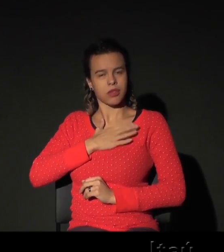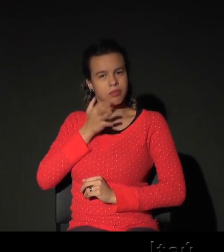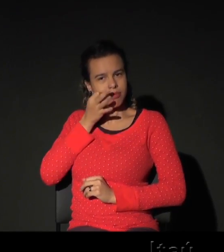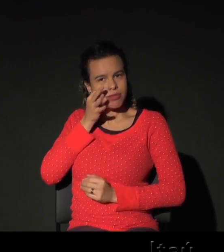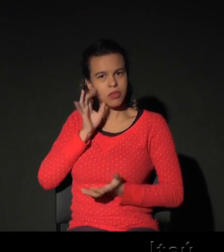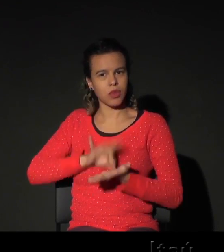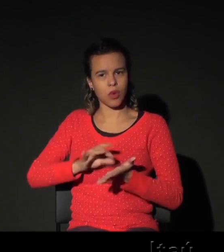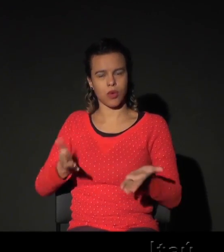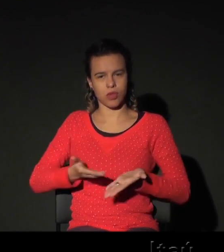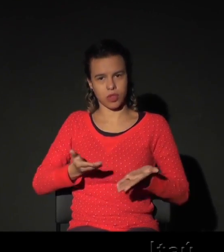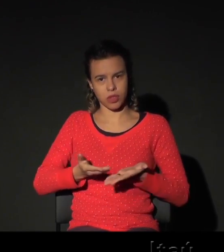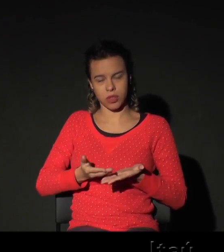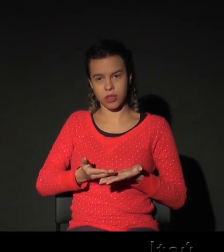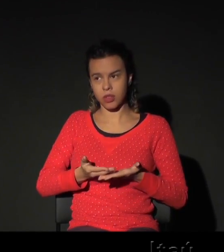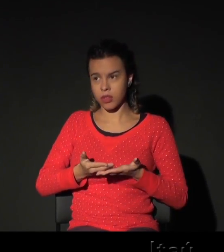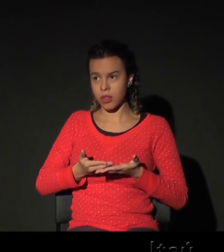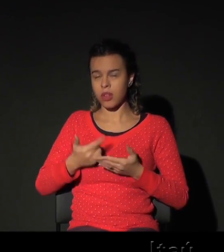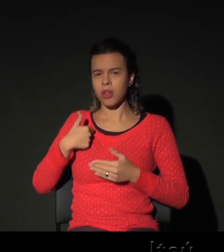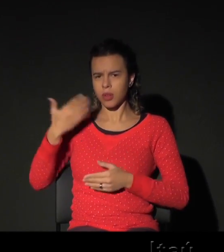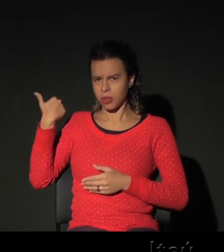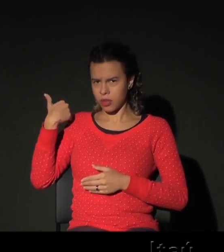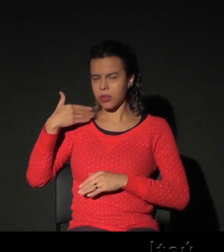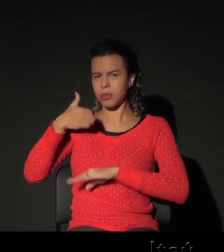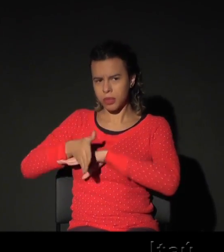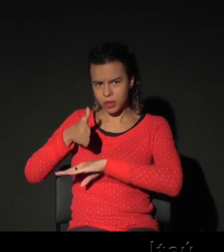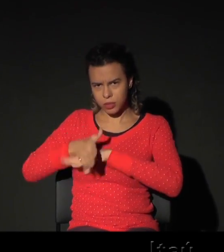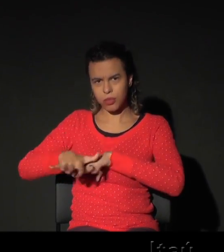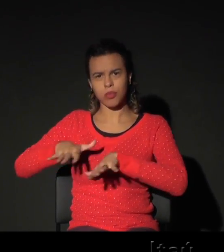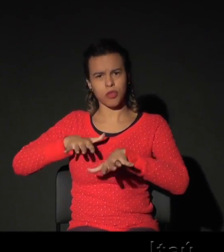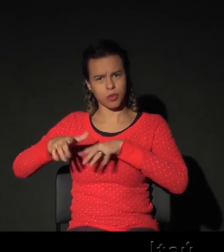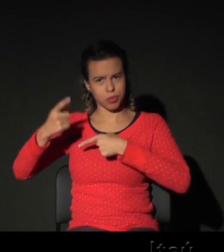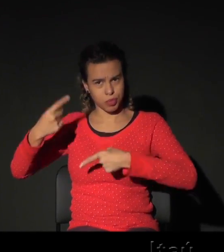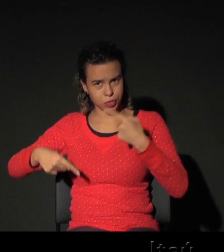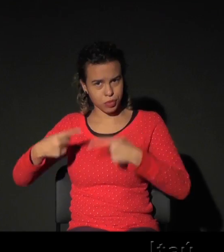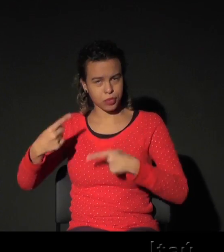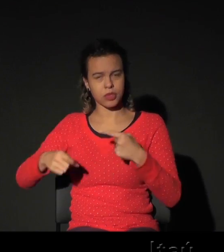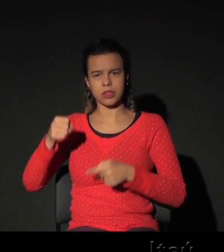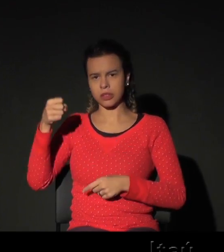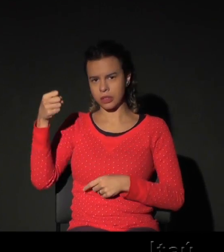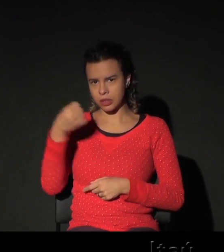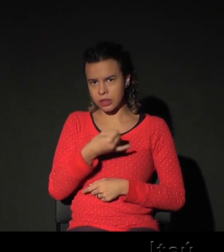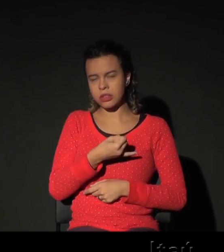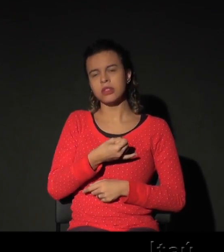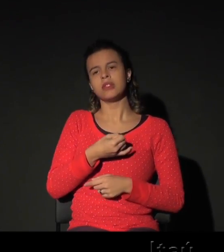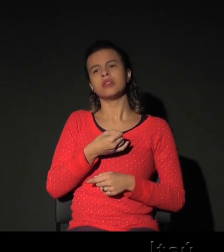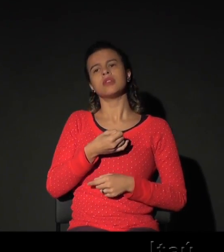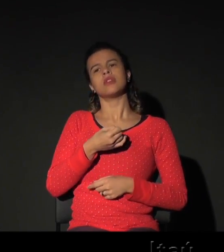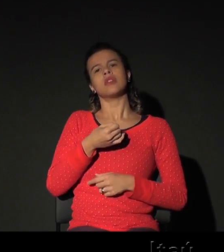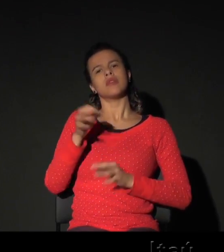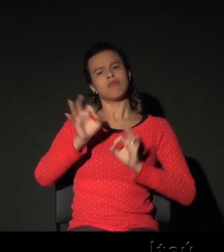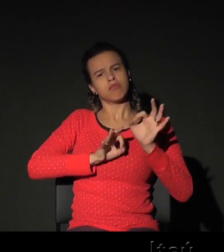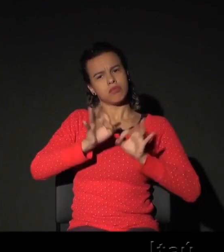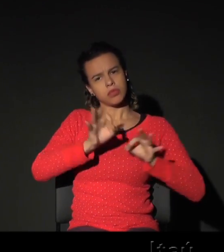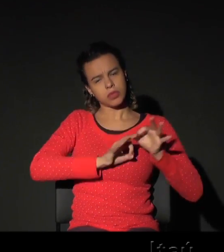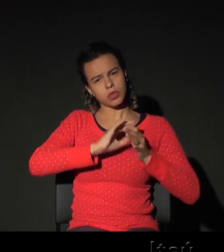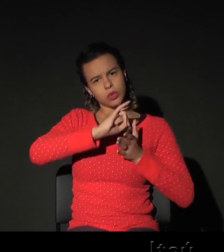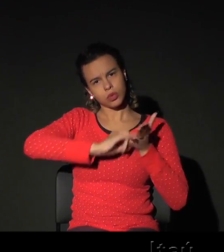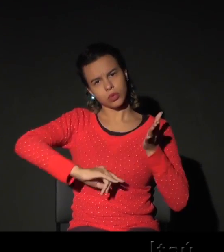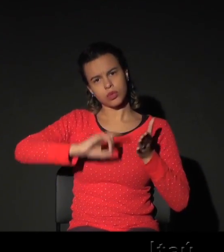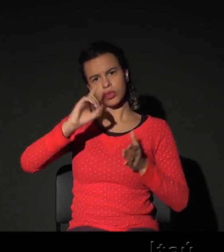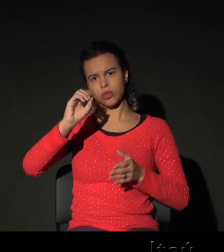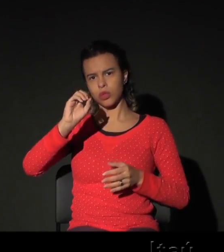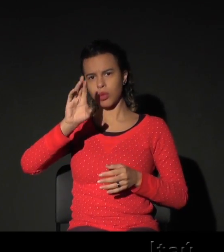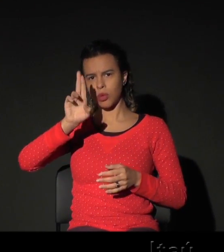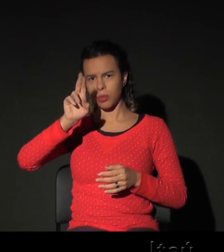realidade hoje participei sim de movimentos políticos de elaborações de documentos